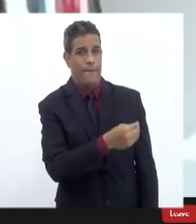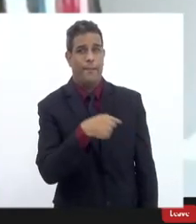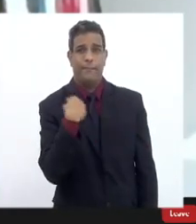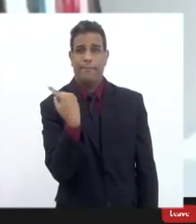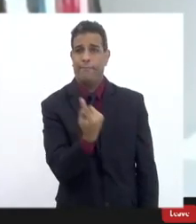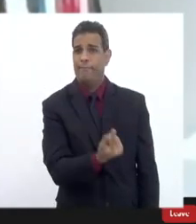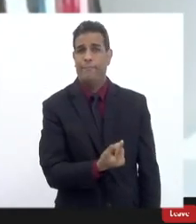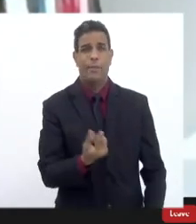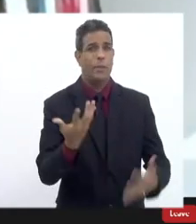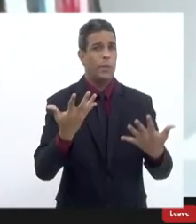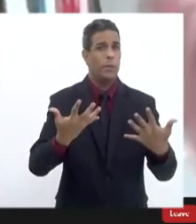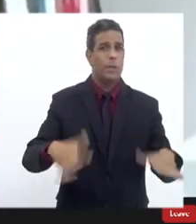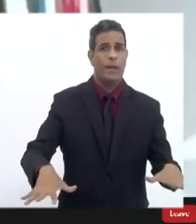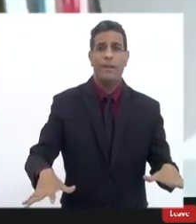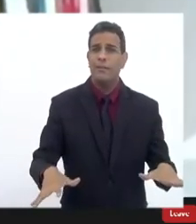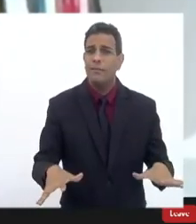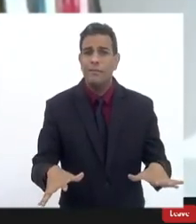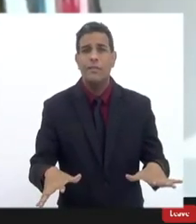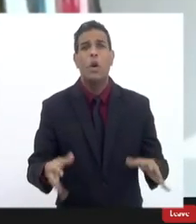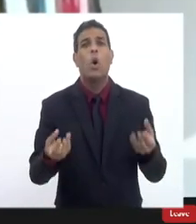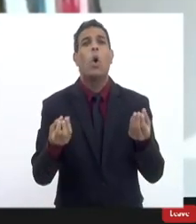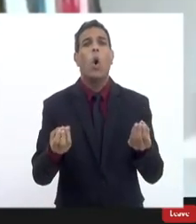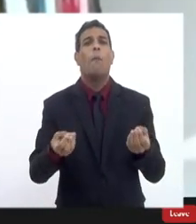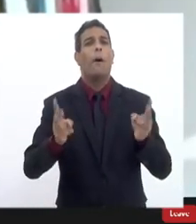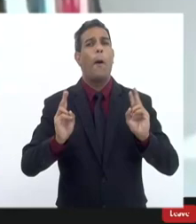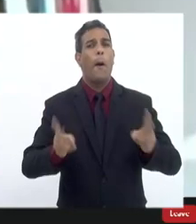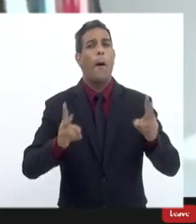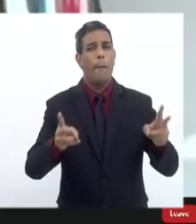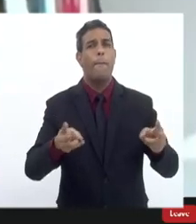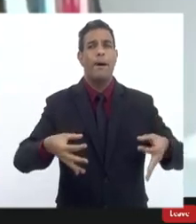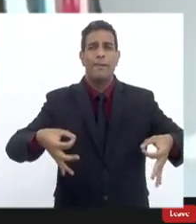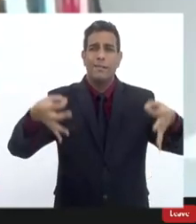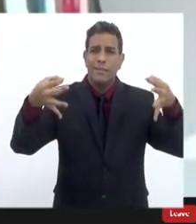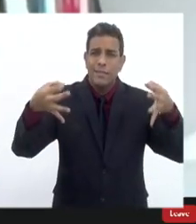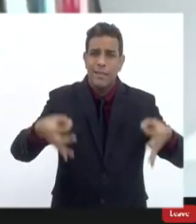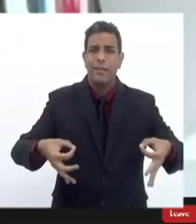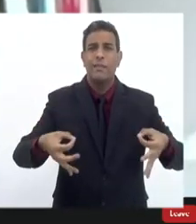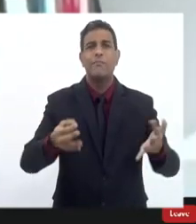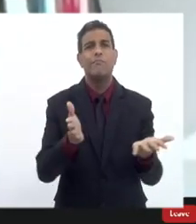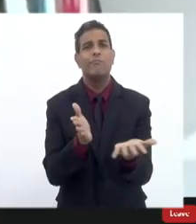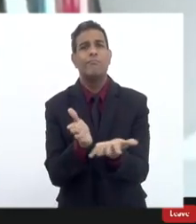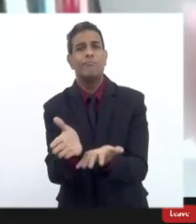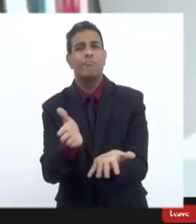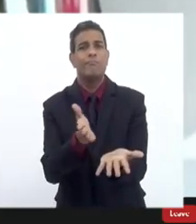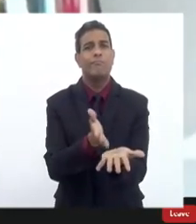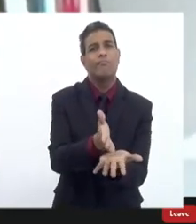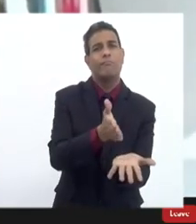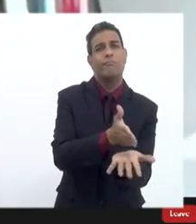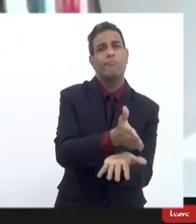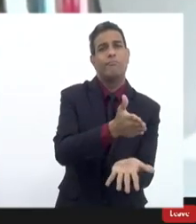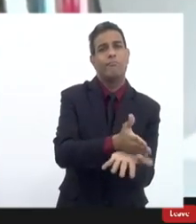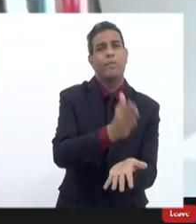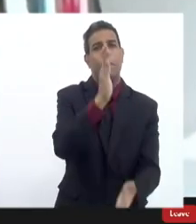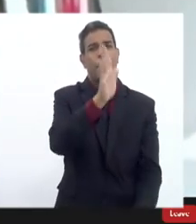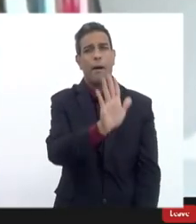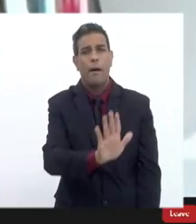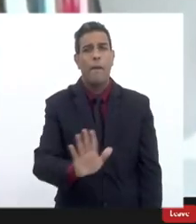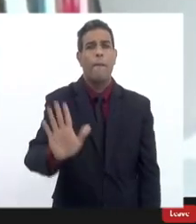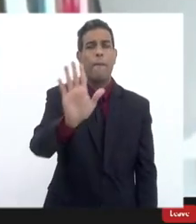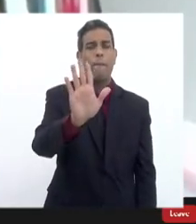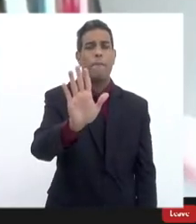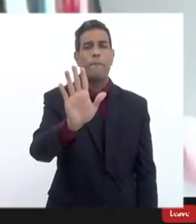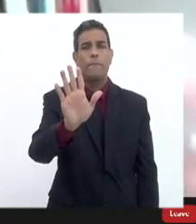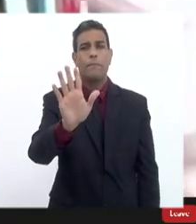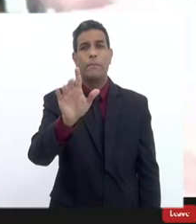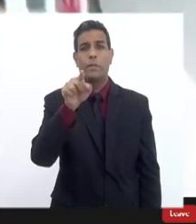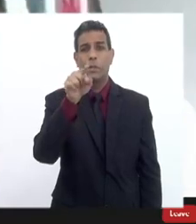não queremos um engessamento, queremos sim definir os rumos do nosso país e os rumos da educação.